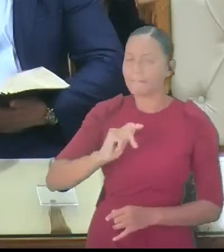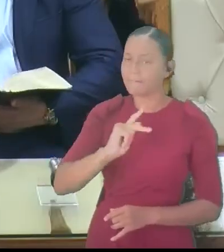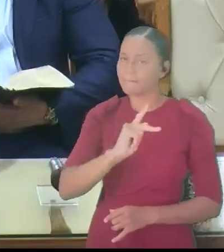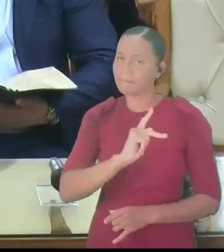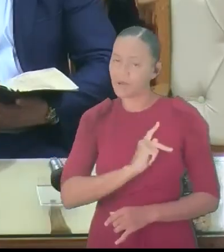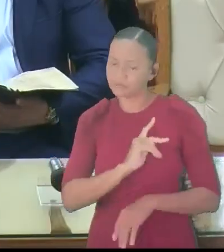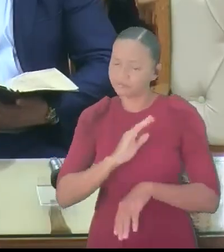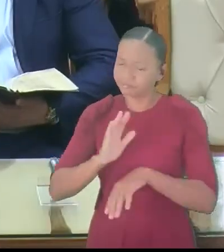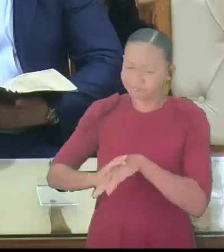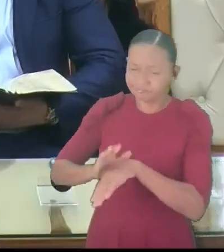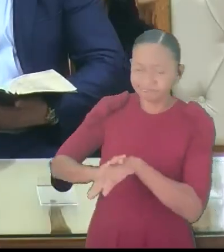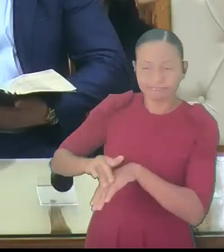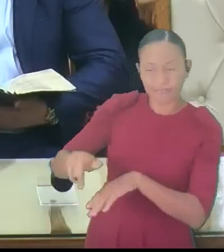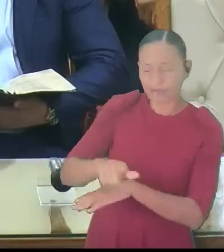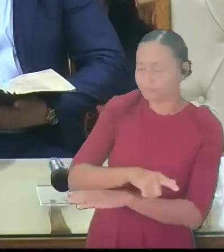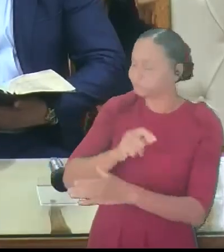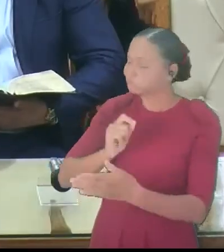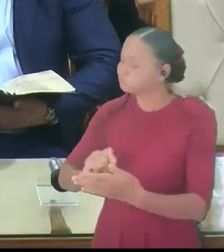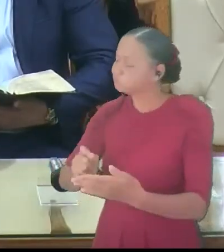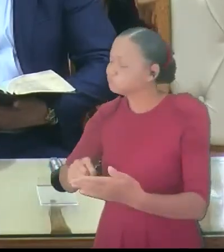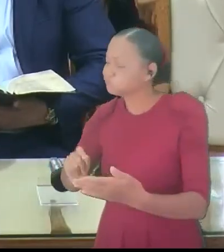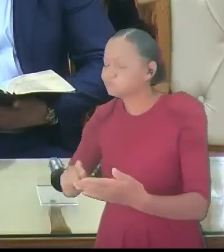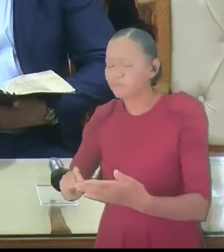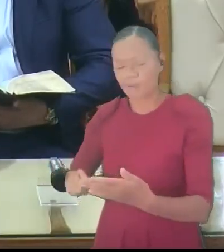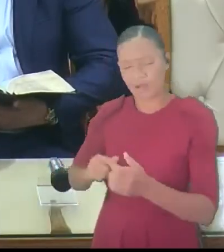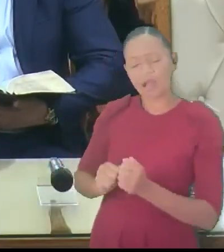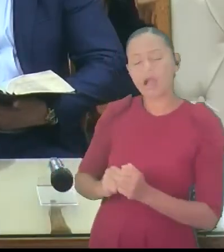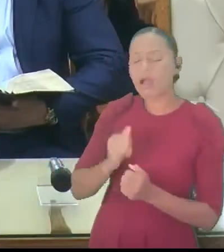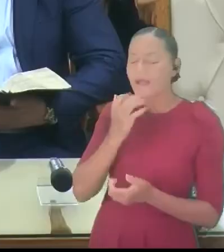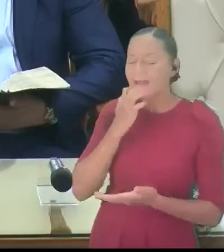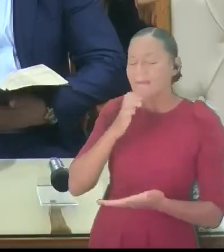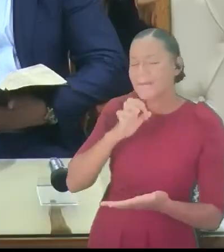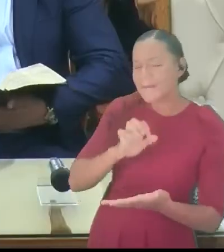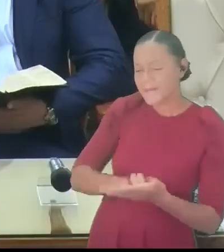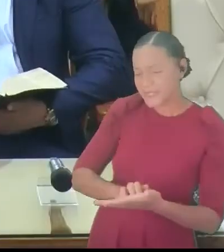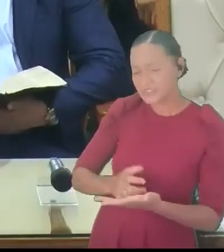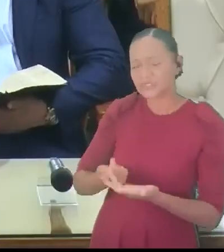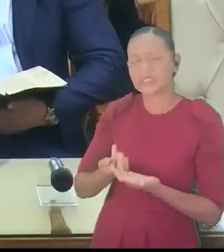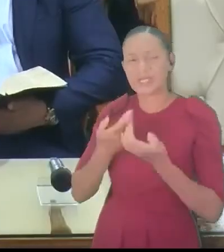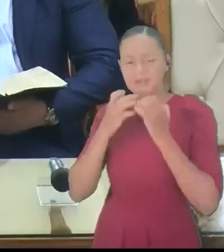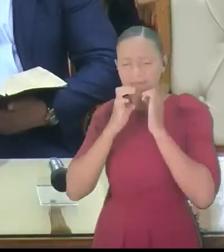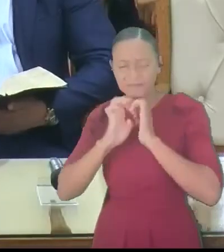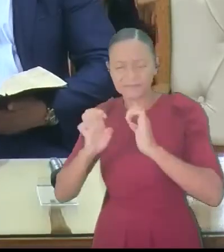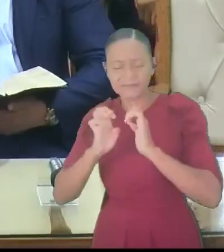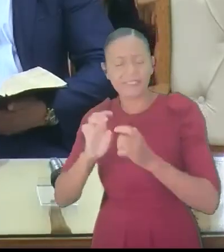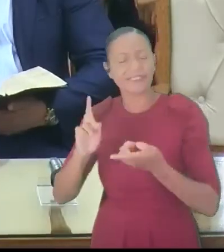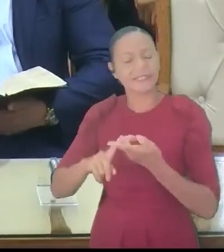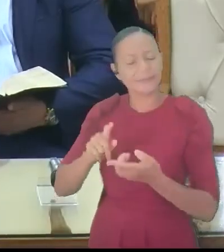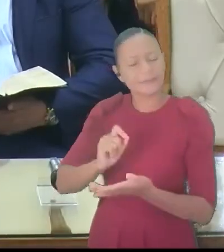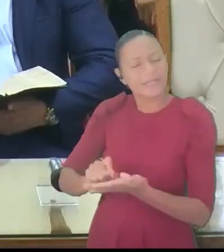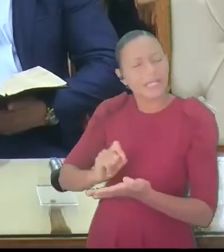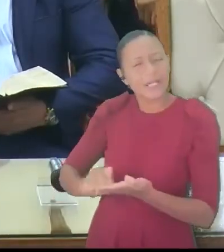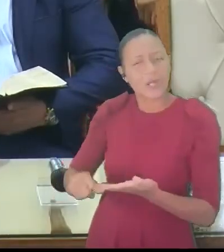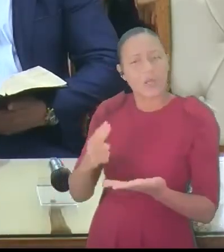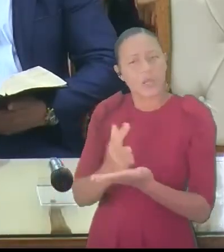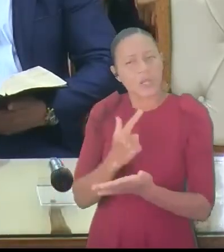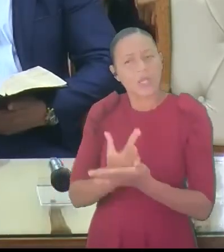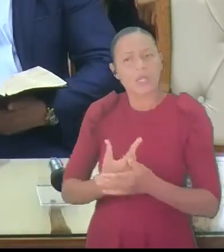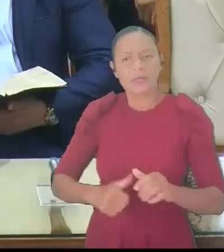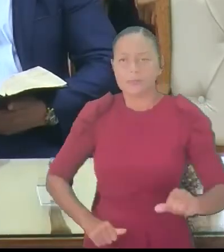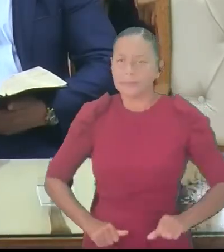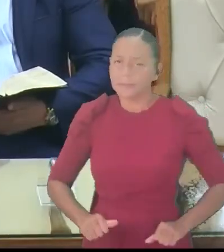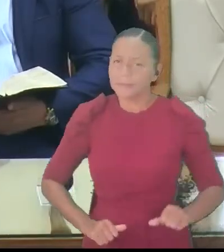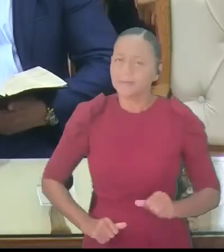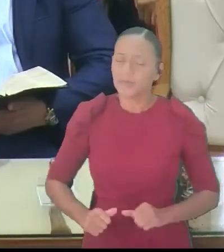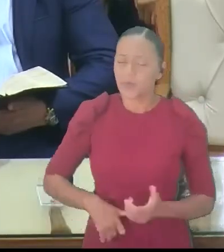as epístolas, para que escrevessem os evangelhos, para que escrevessem Atos. Porém, os primeiros anos da